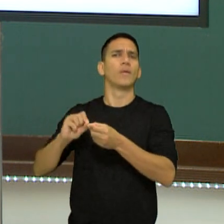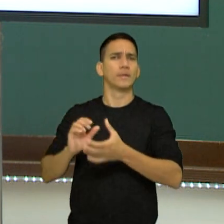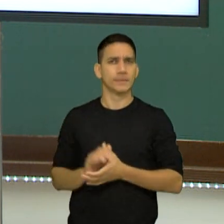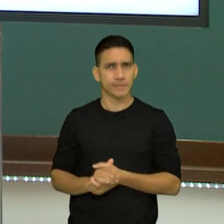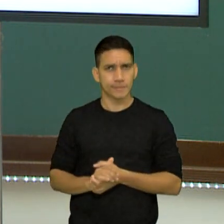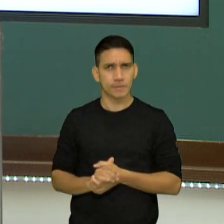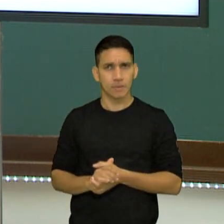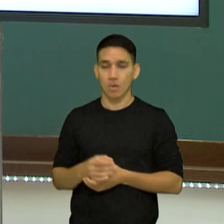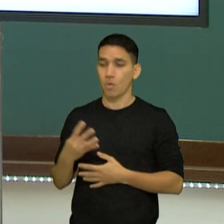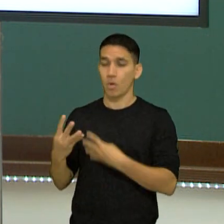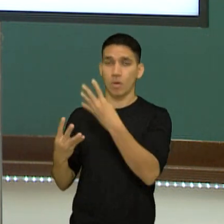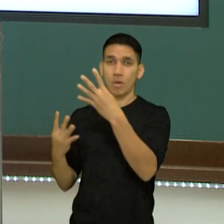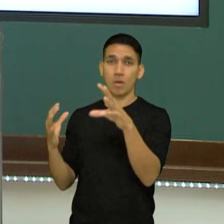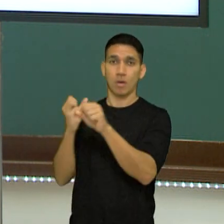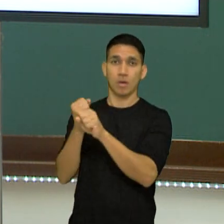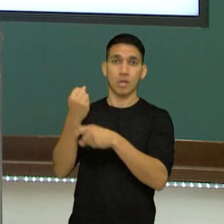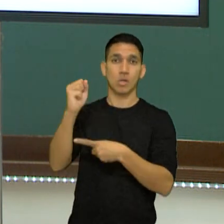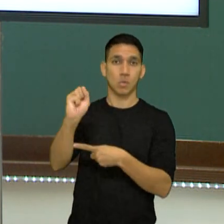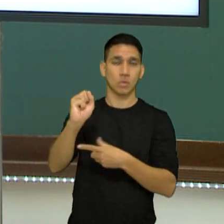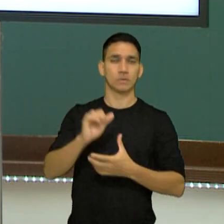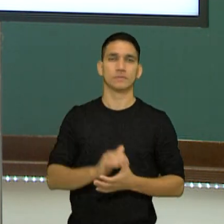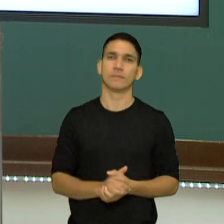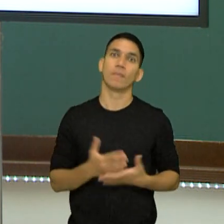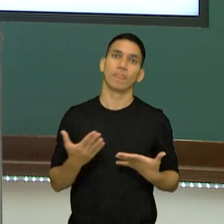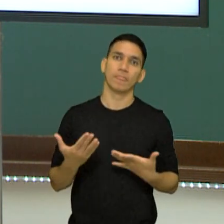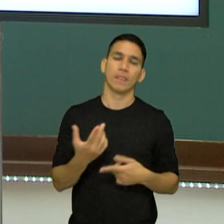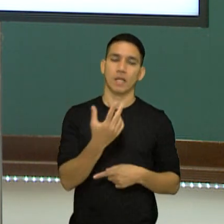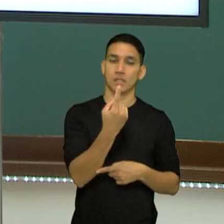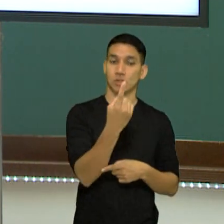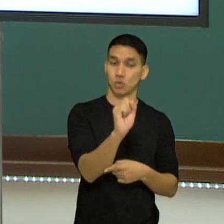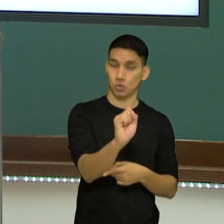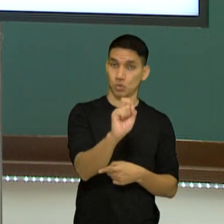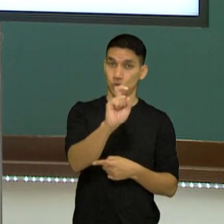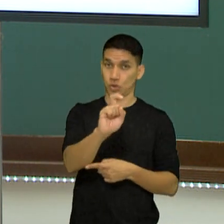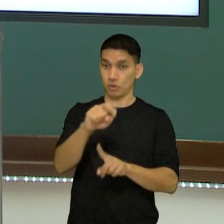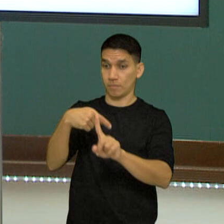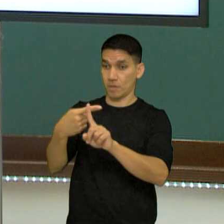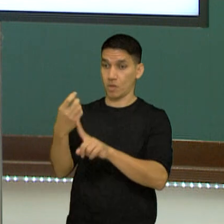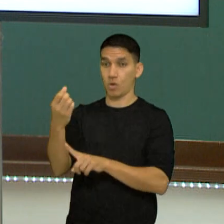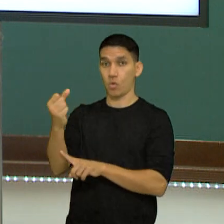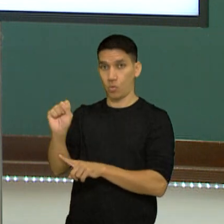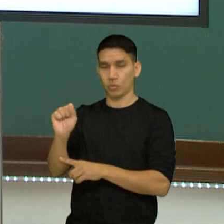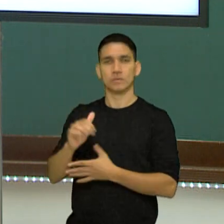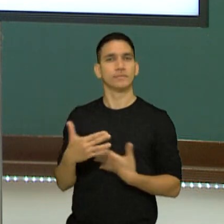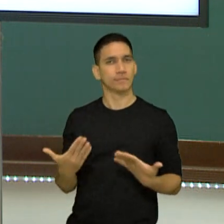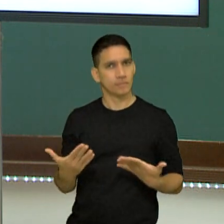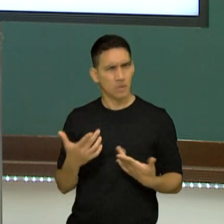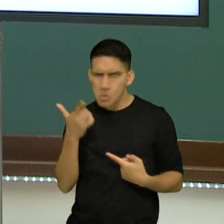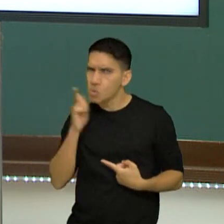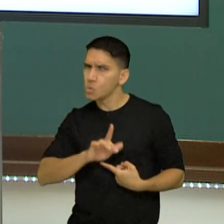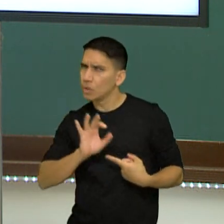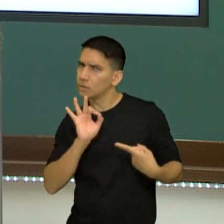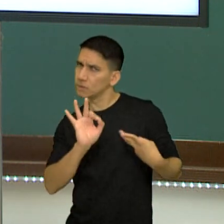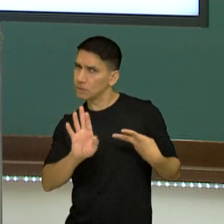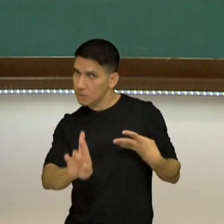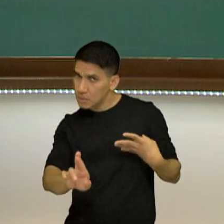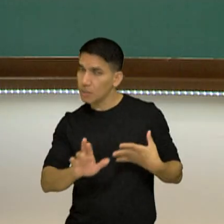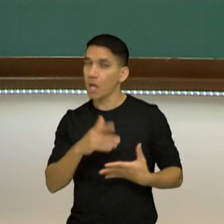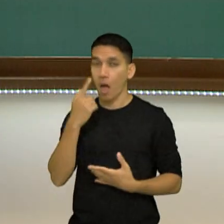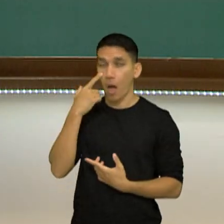para ficar quatro mais quatro que dá oito na verdade 18x + 8 Será que nós acertamos